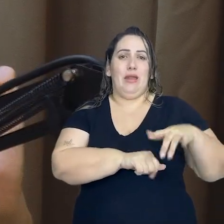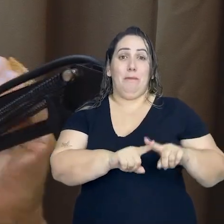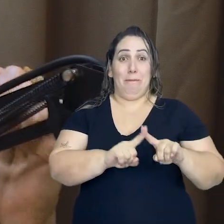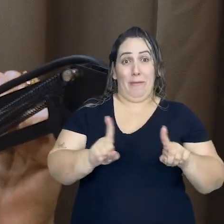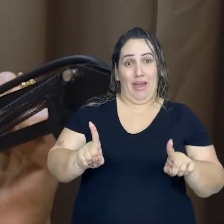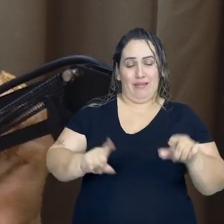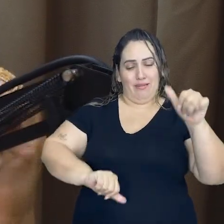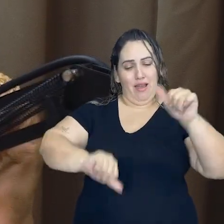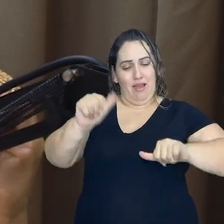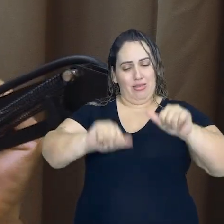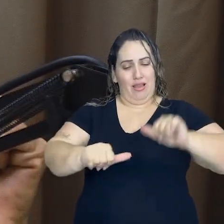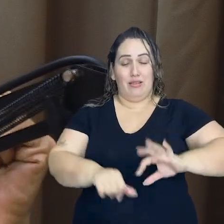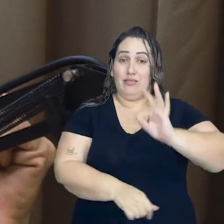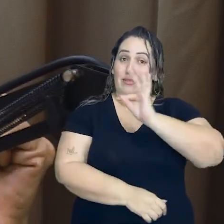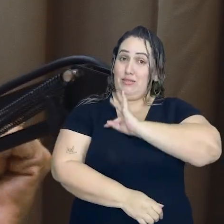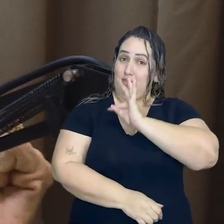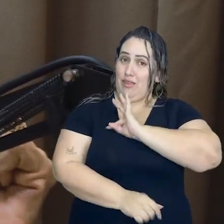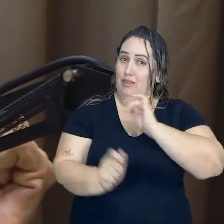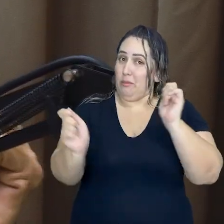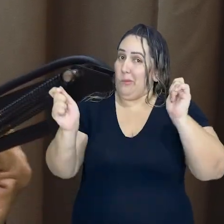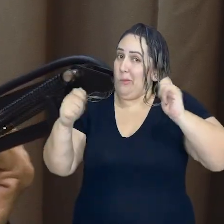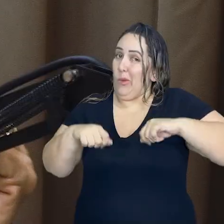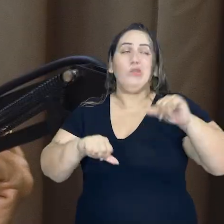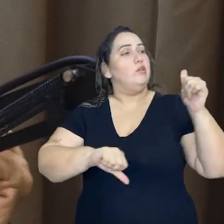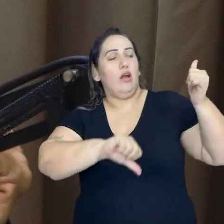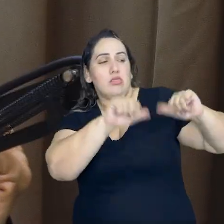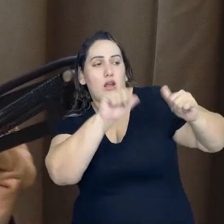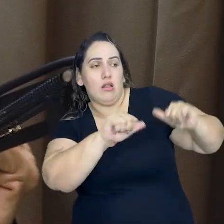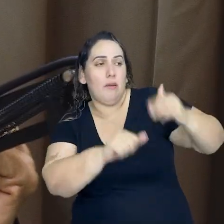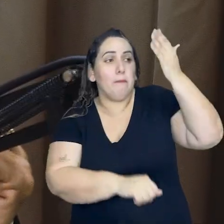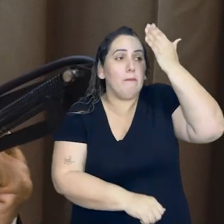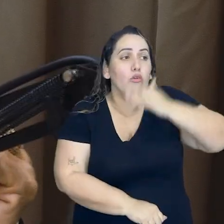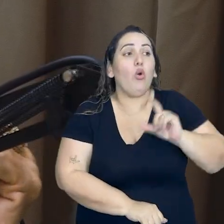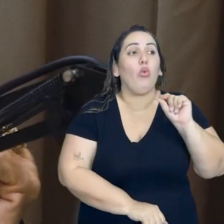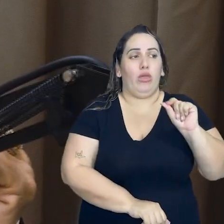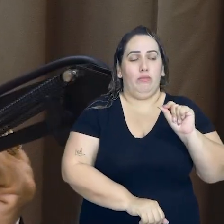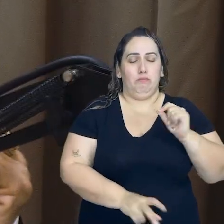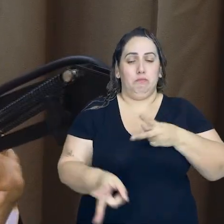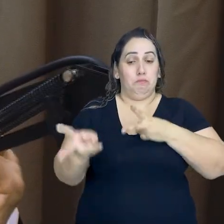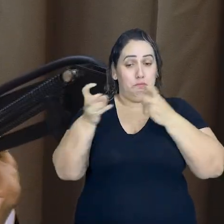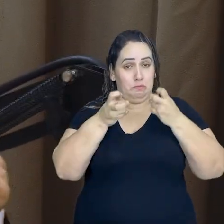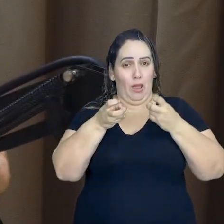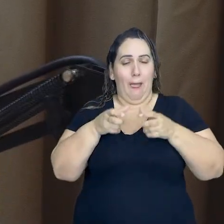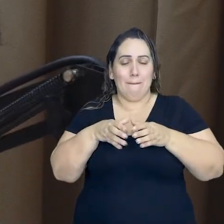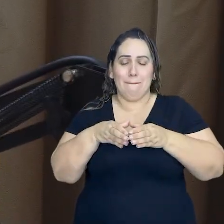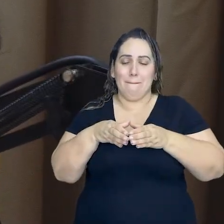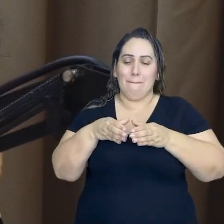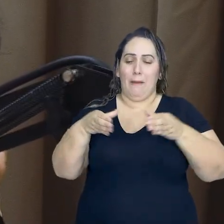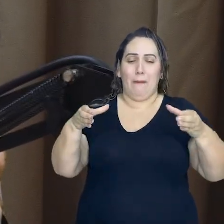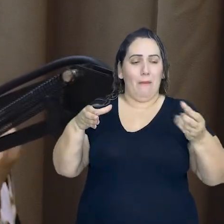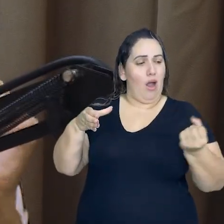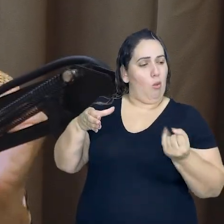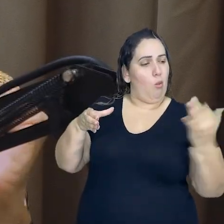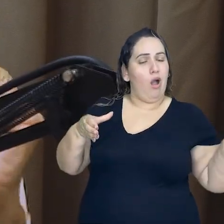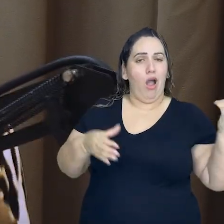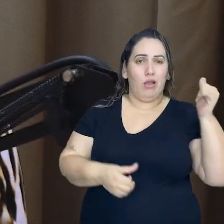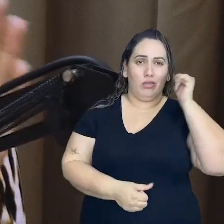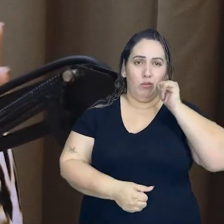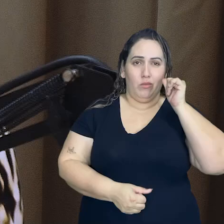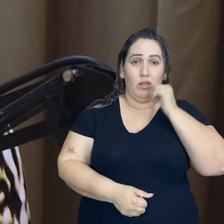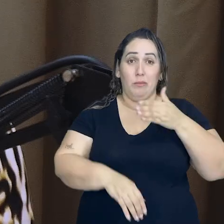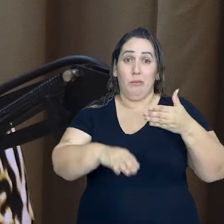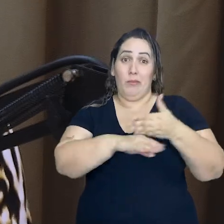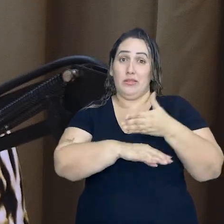constatar que aumentou sim o número de mulheres, mas isso daí